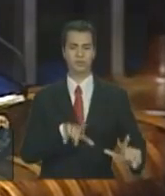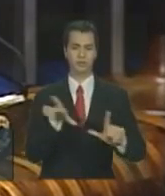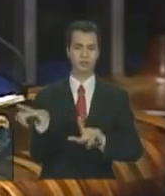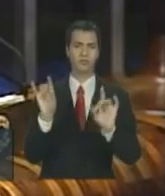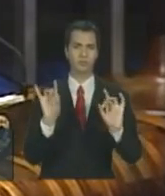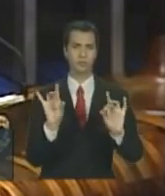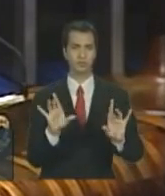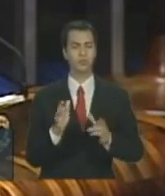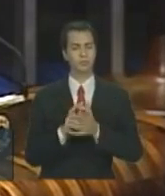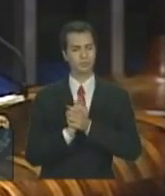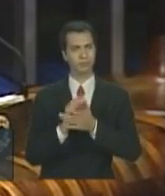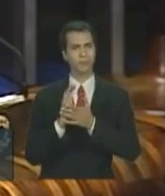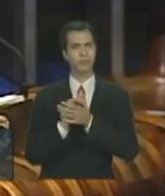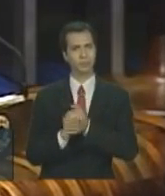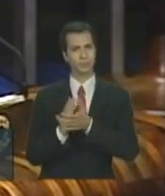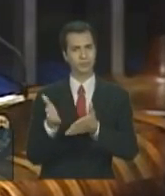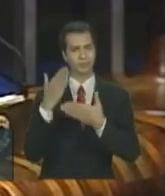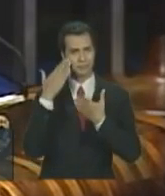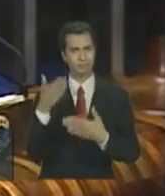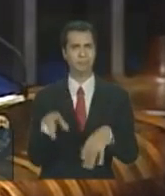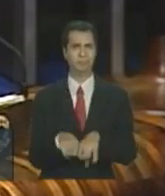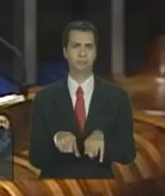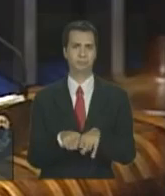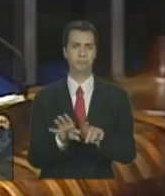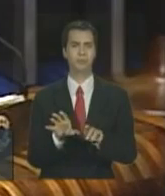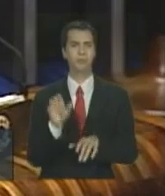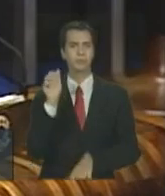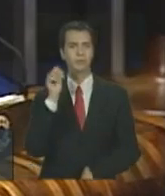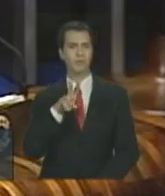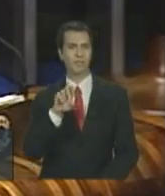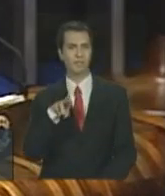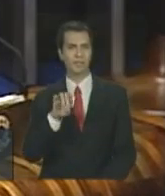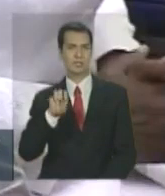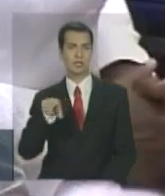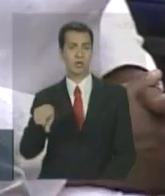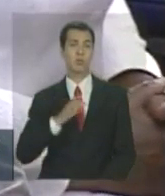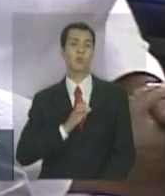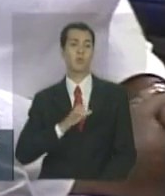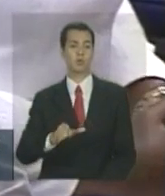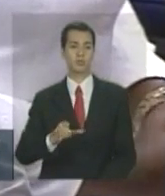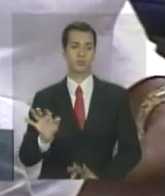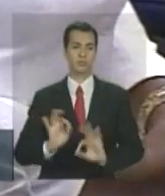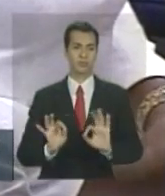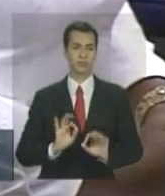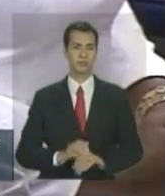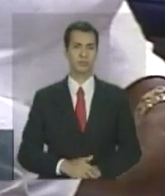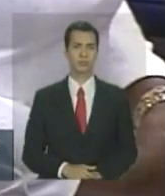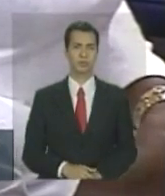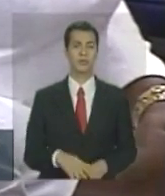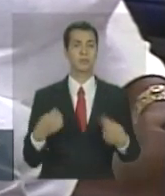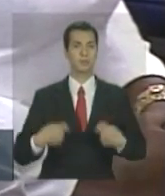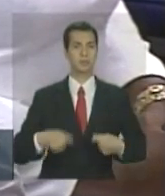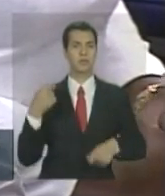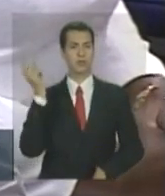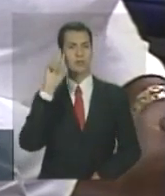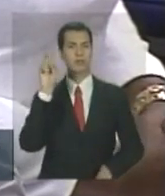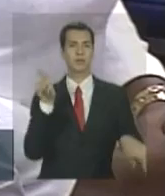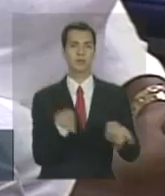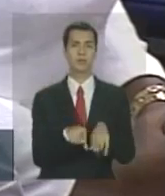a coordenação. E lembrar, né, que é tem uma história o